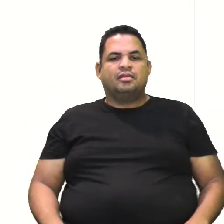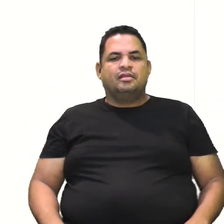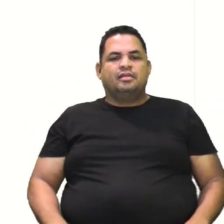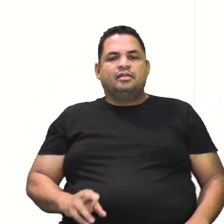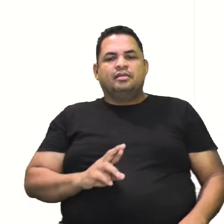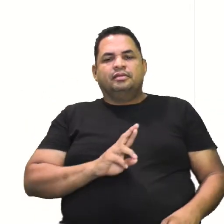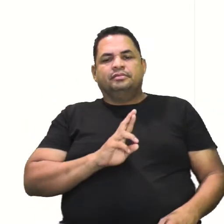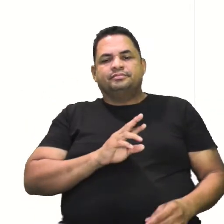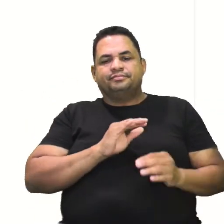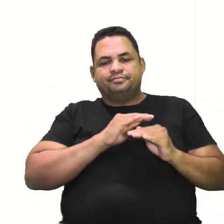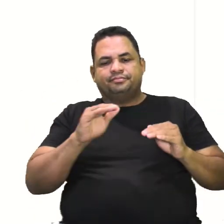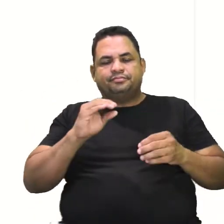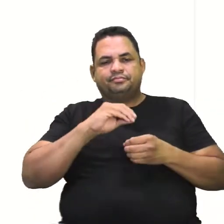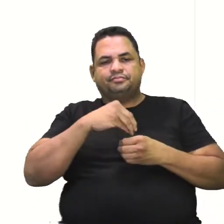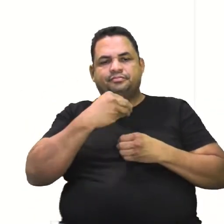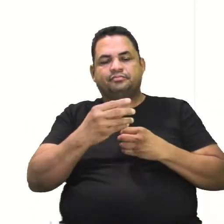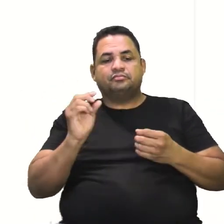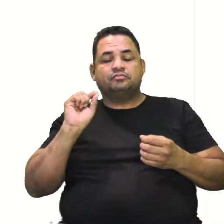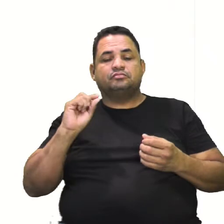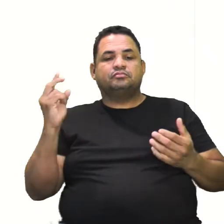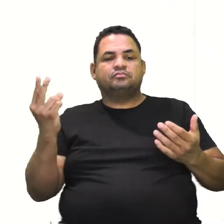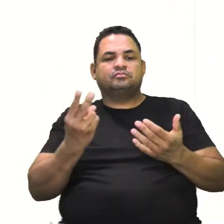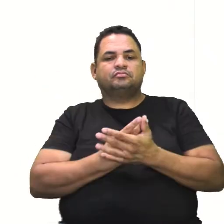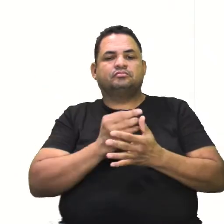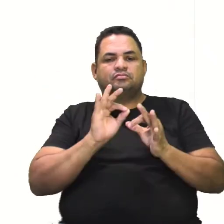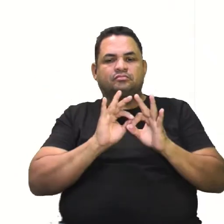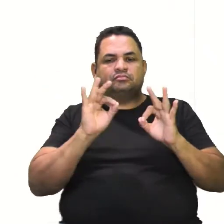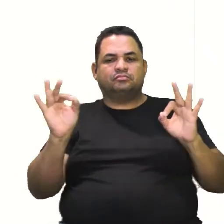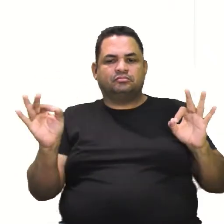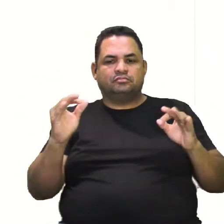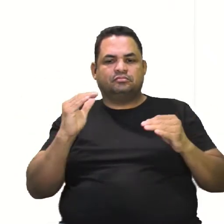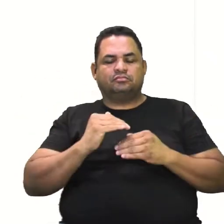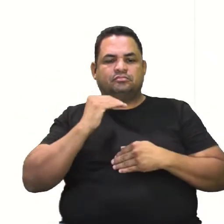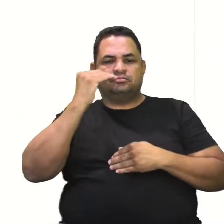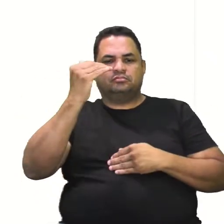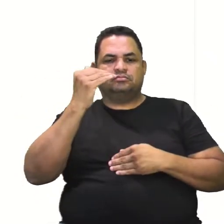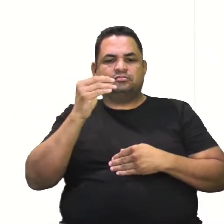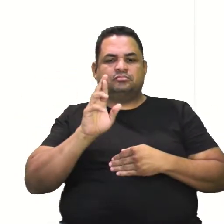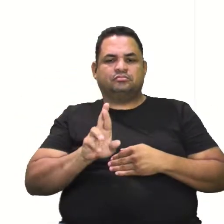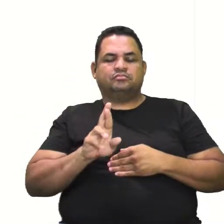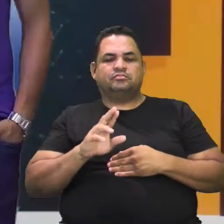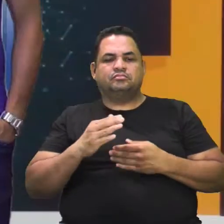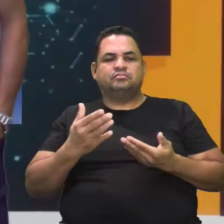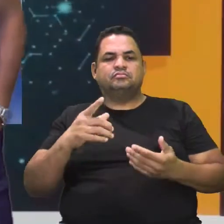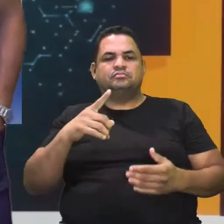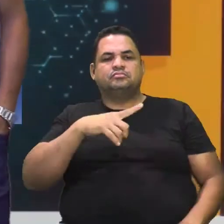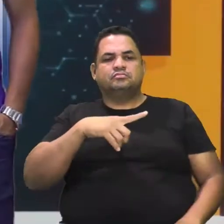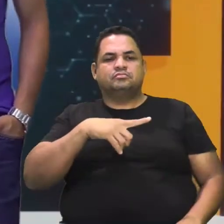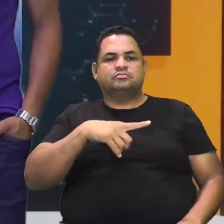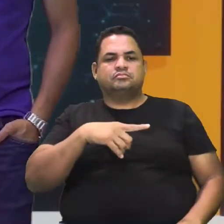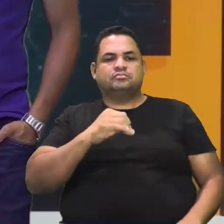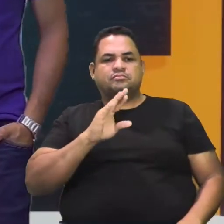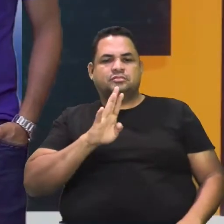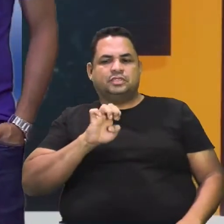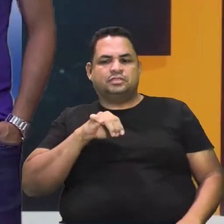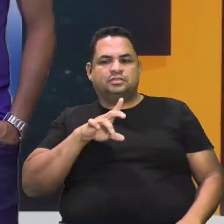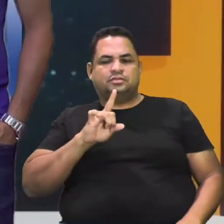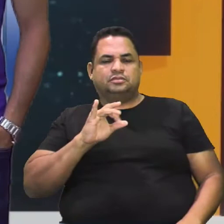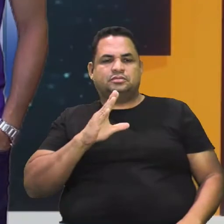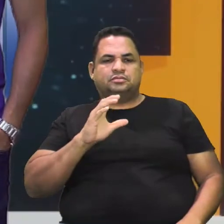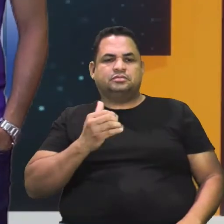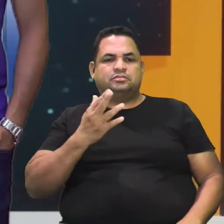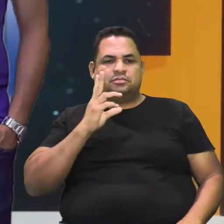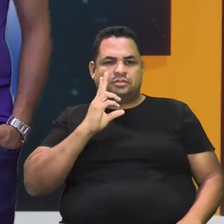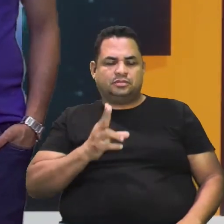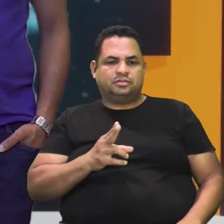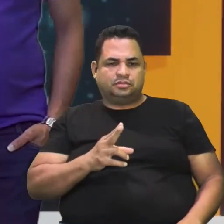Na reta externa, o que acontece? A distância é maior que o raio. Aí temos na reta tangente,